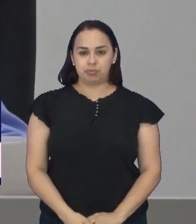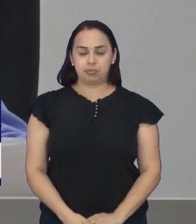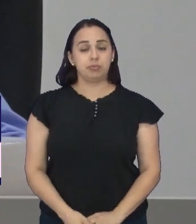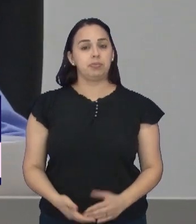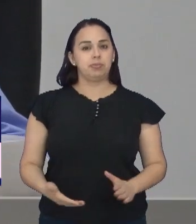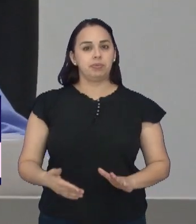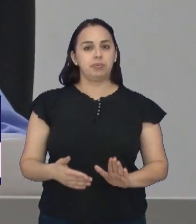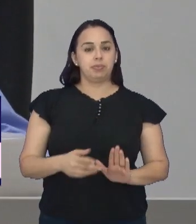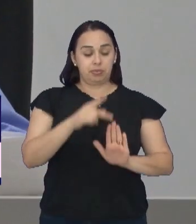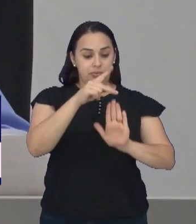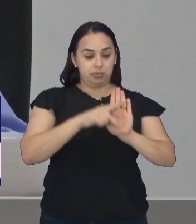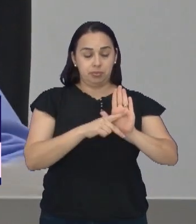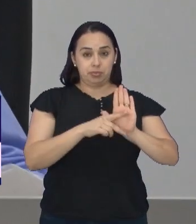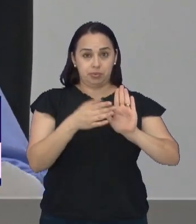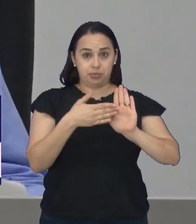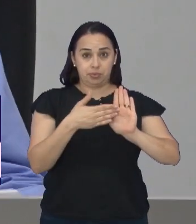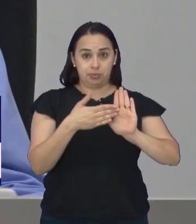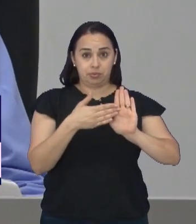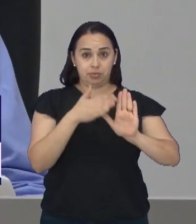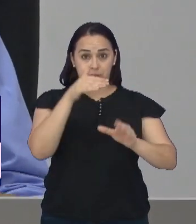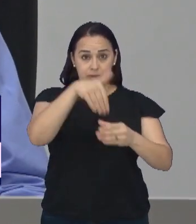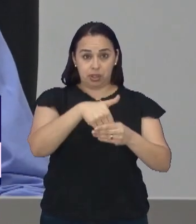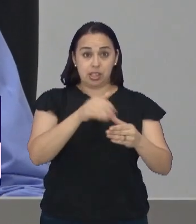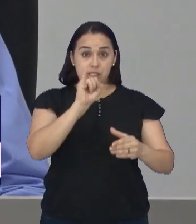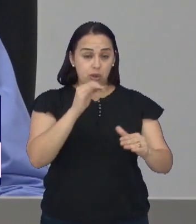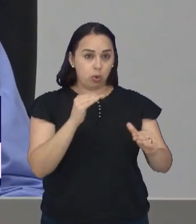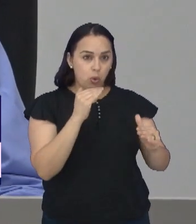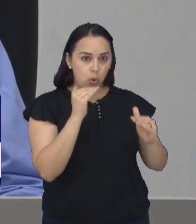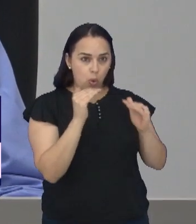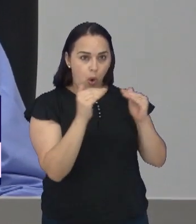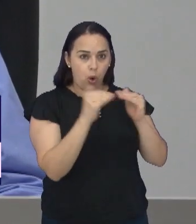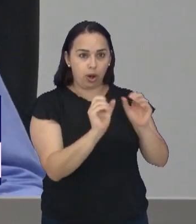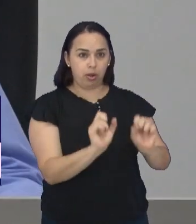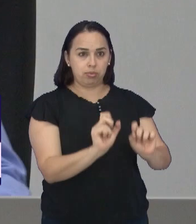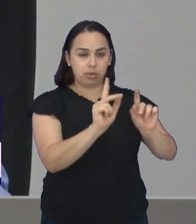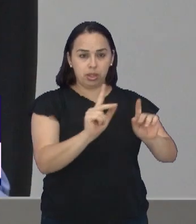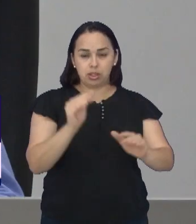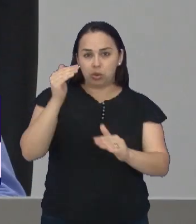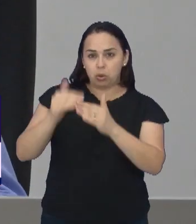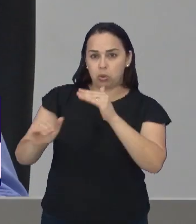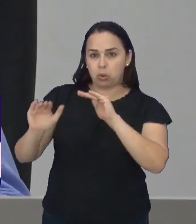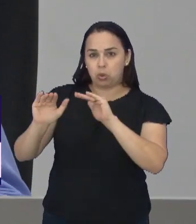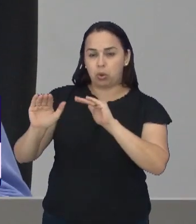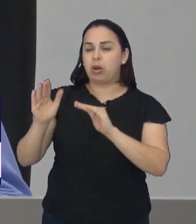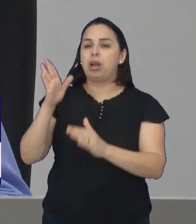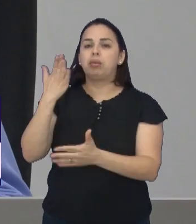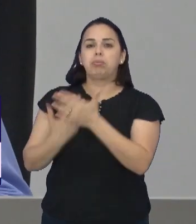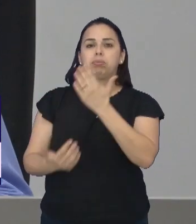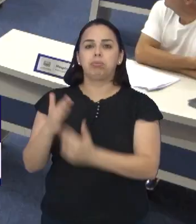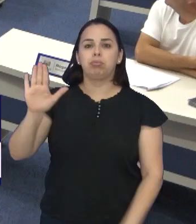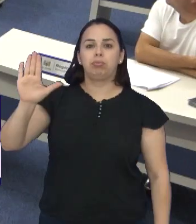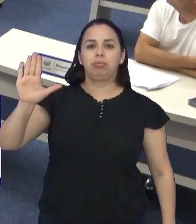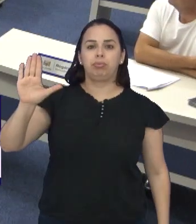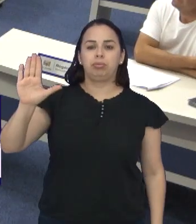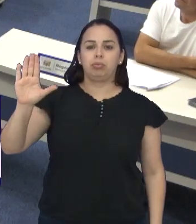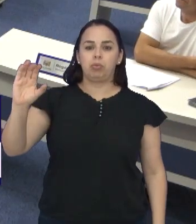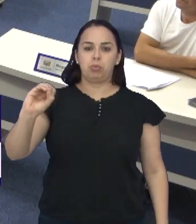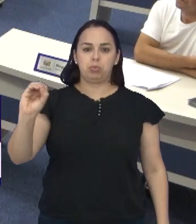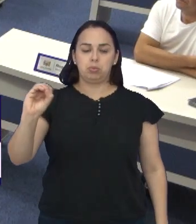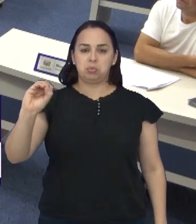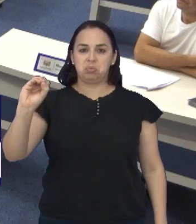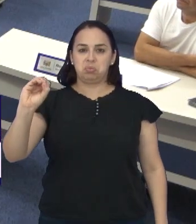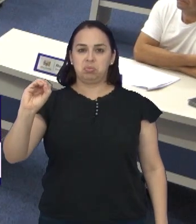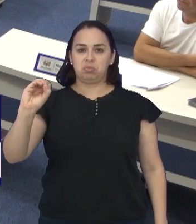Em votação, o processo. Vereadores favoráveis permaneçam como estão, os contrários que se manifestem. Nenhum voto contrário,